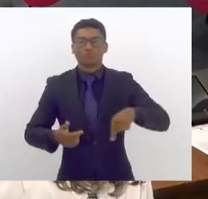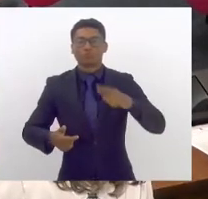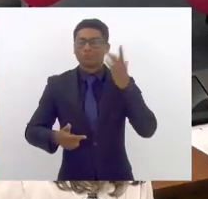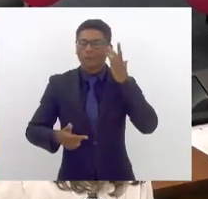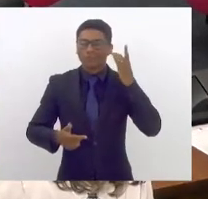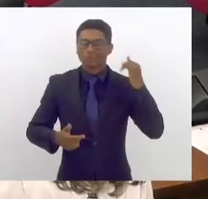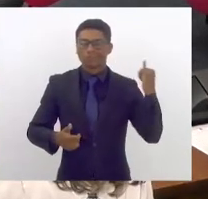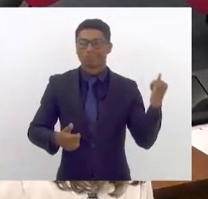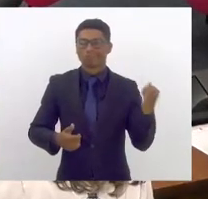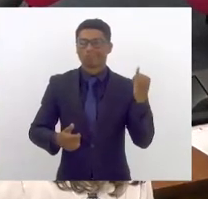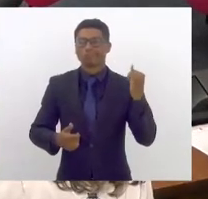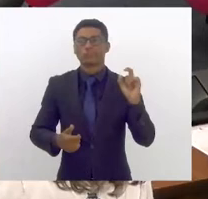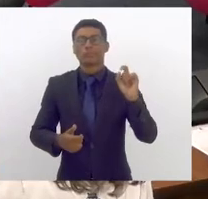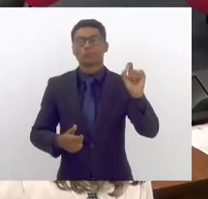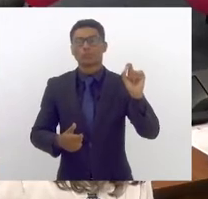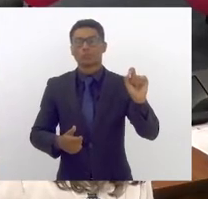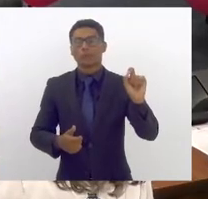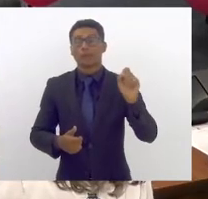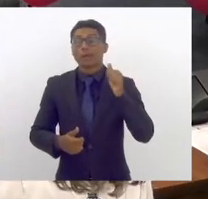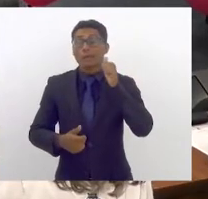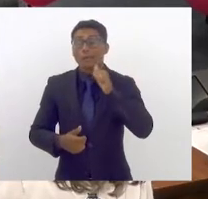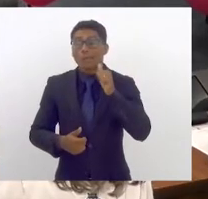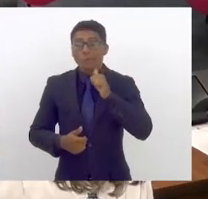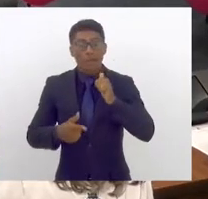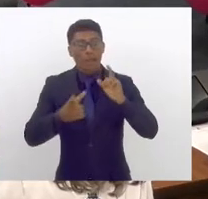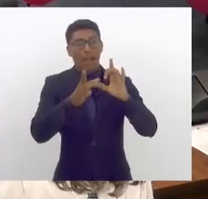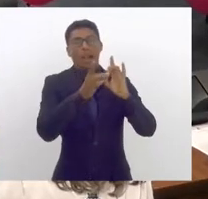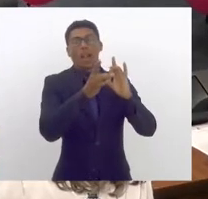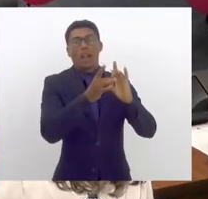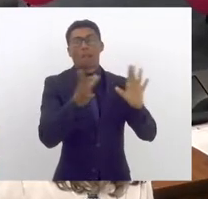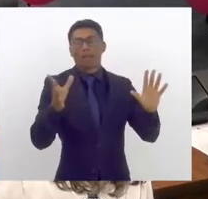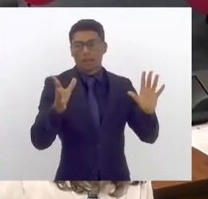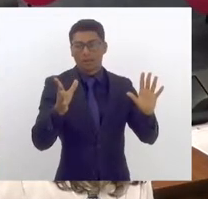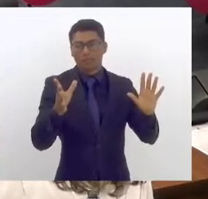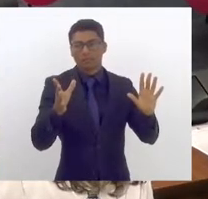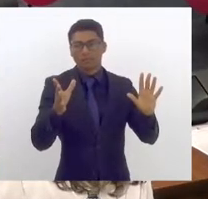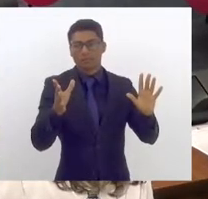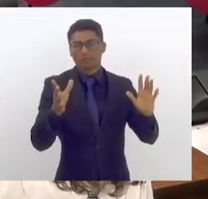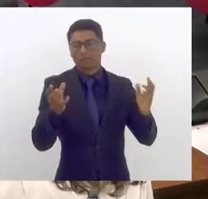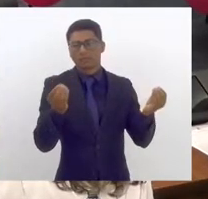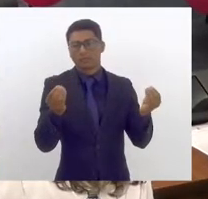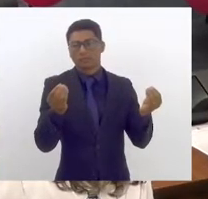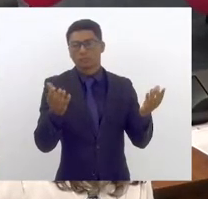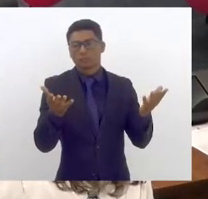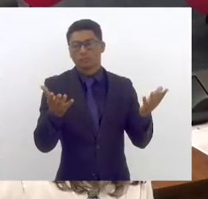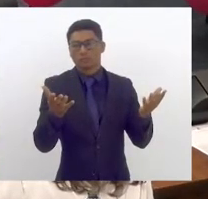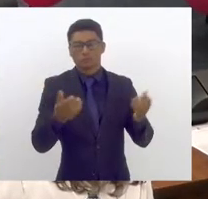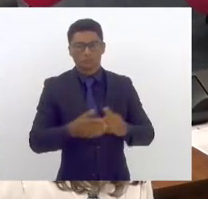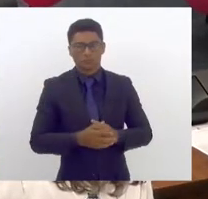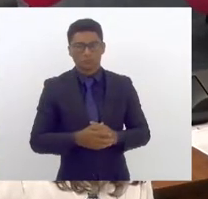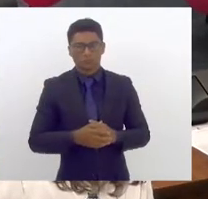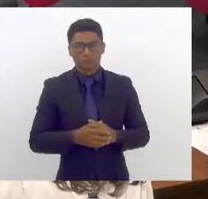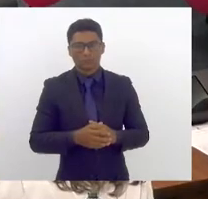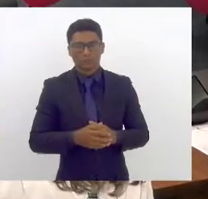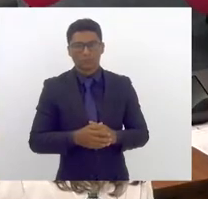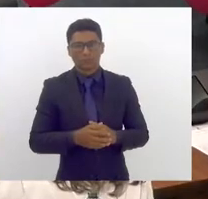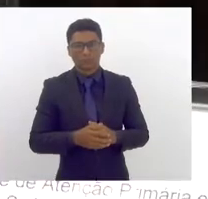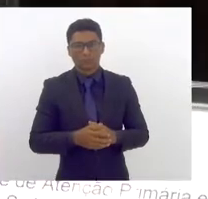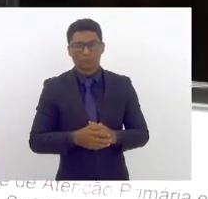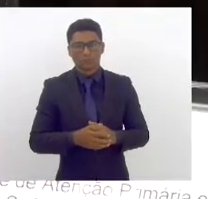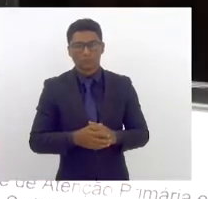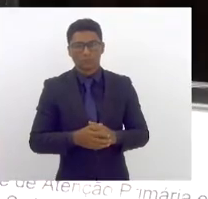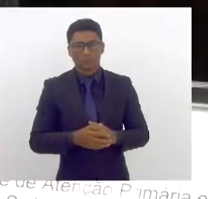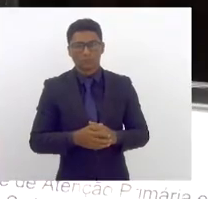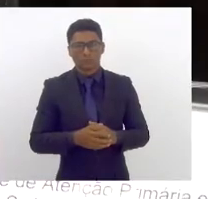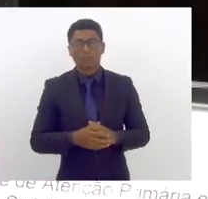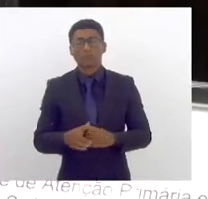e muito importante que a emancipação das mulheres não Só através das tuas dos anos em